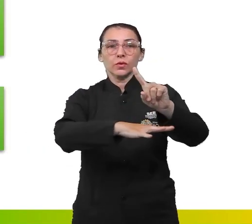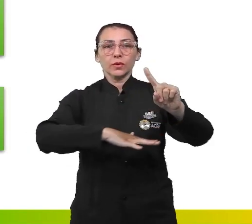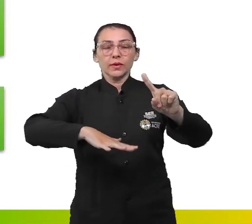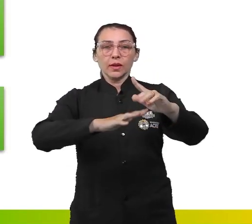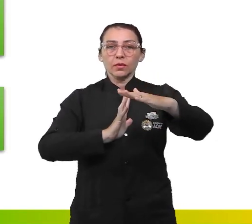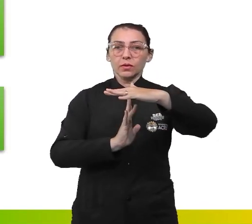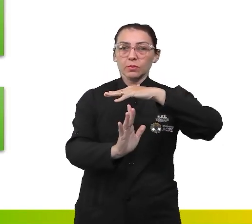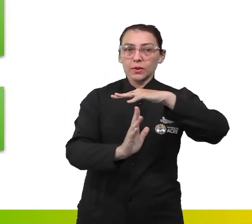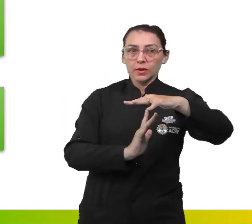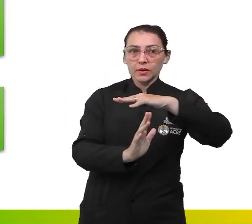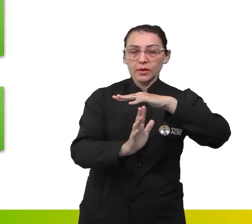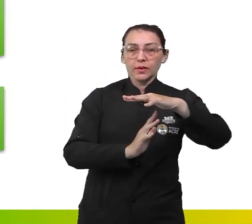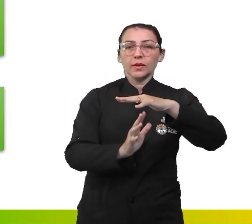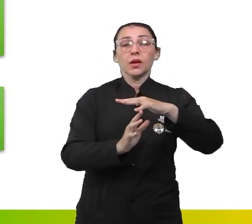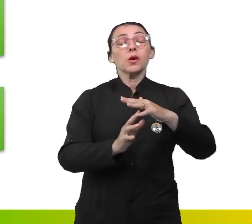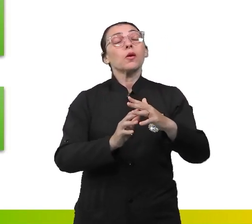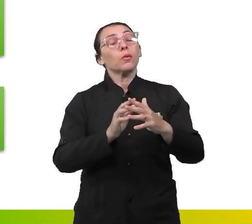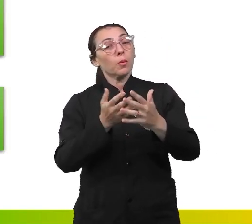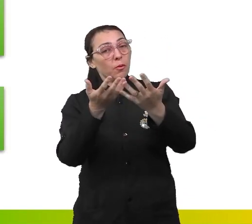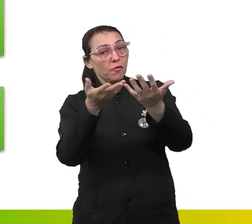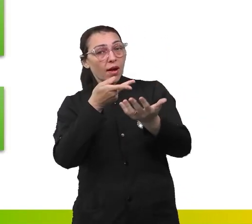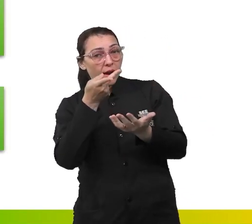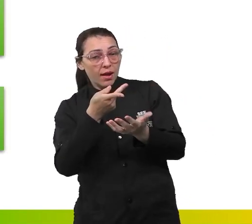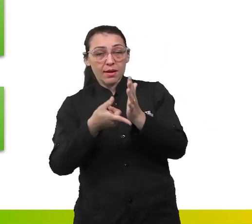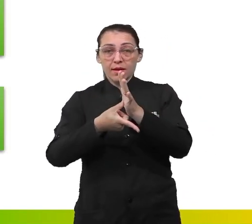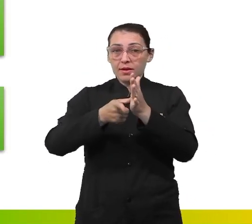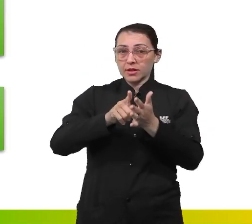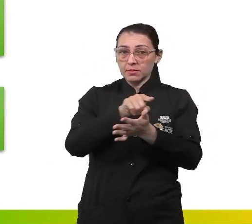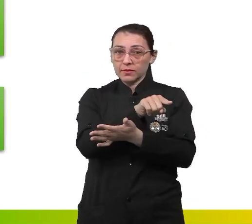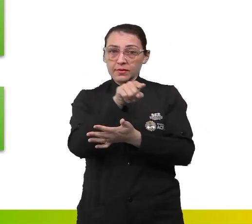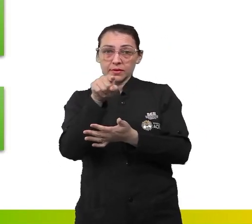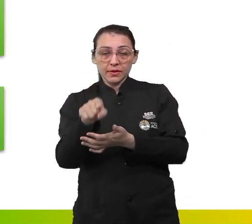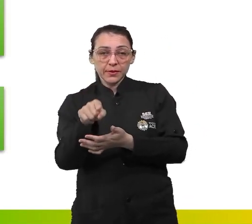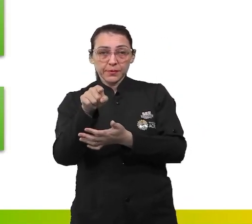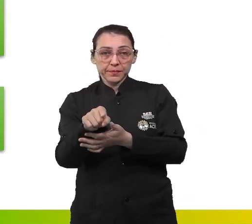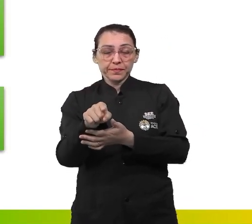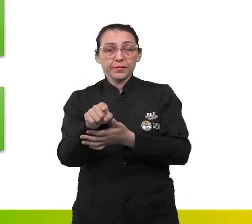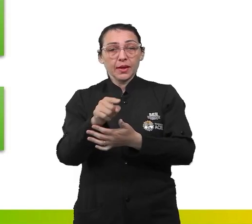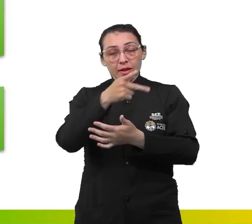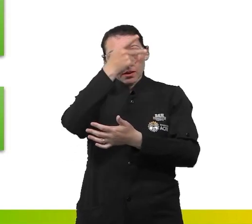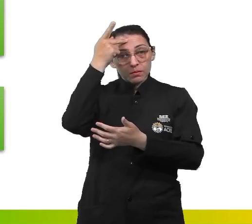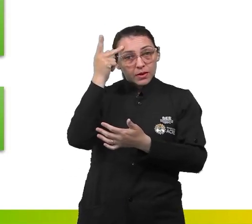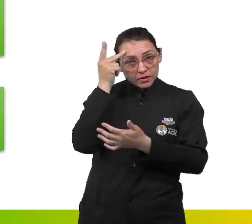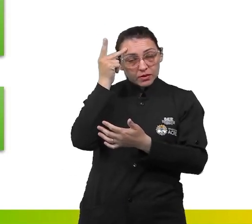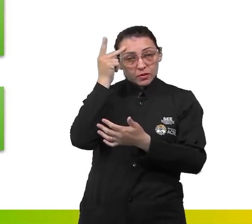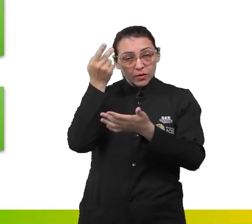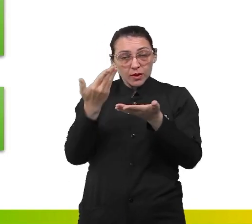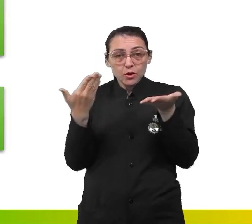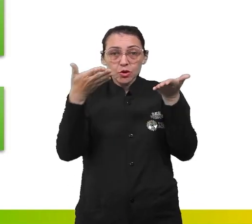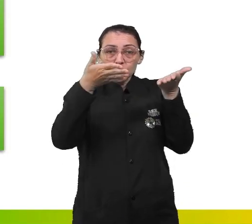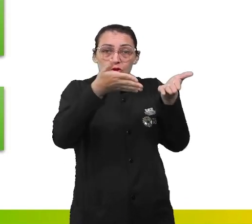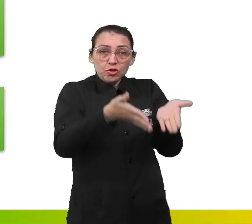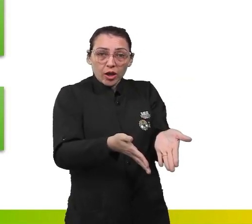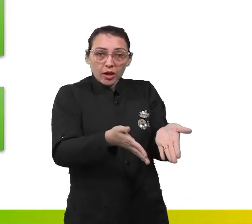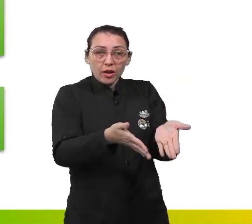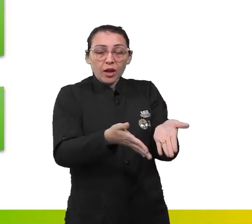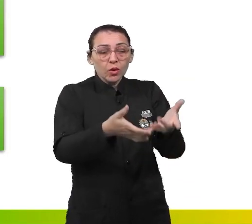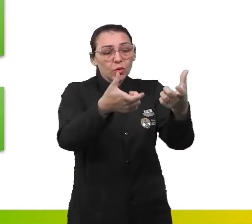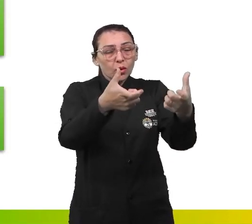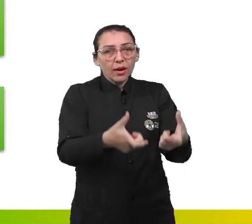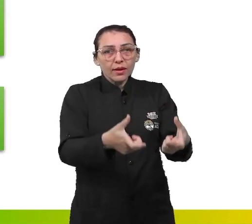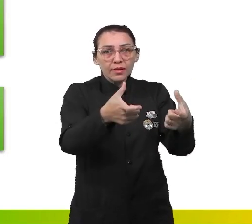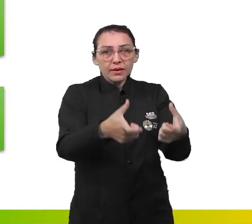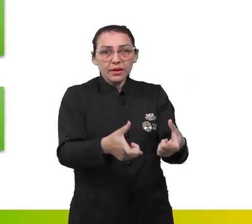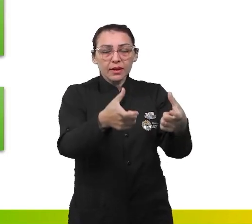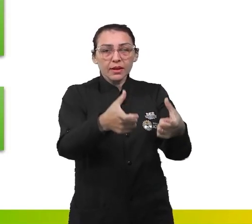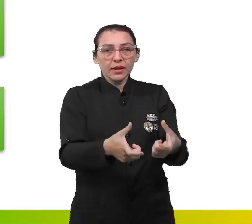dos migrantes. É como eu ponderava anteriormente para vocês. Essas pessoas, quando elas chegam em uma determinada